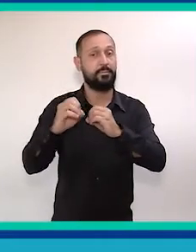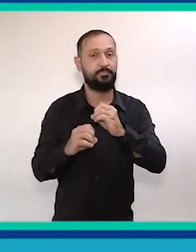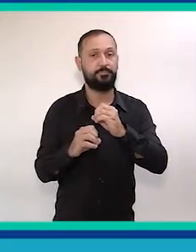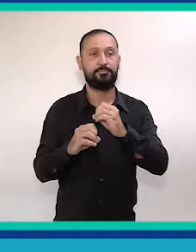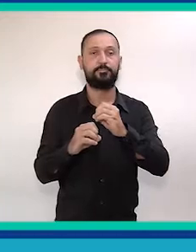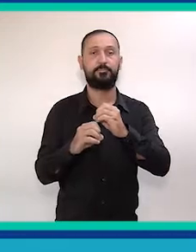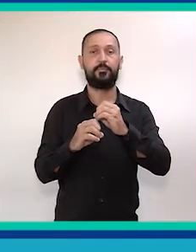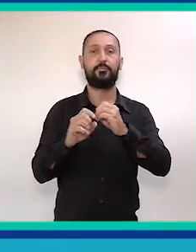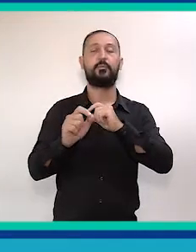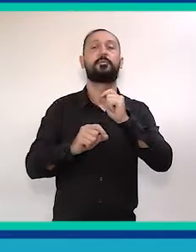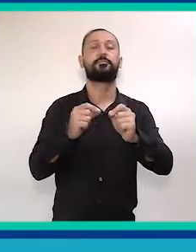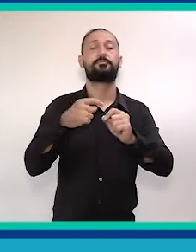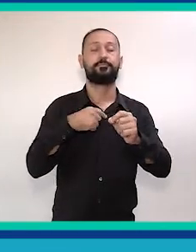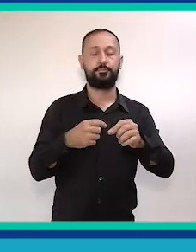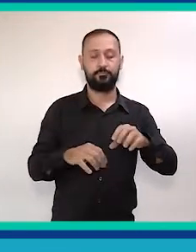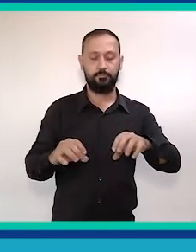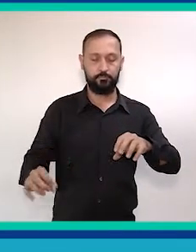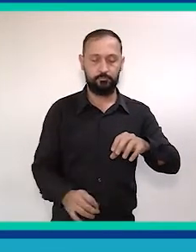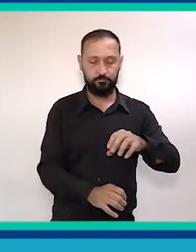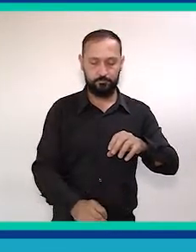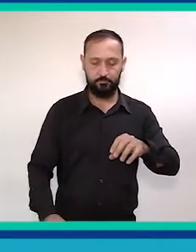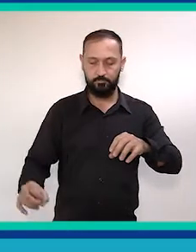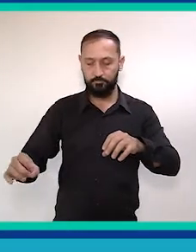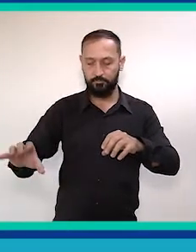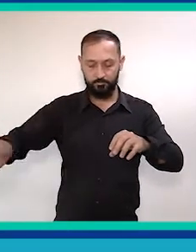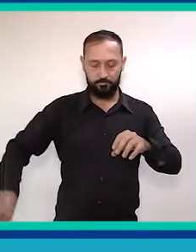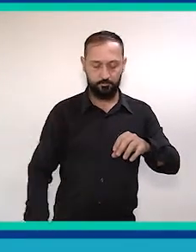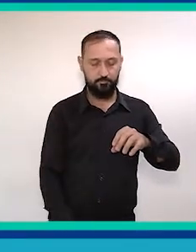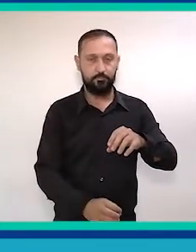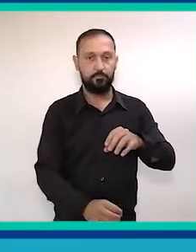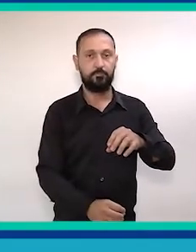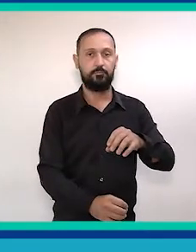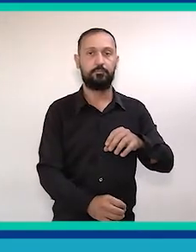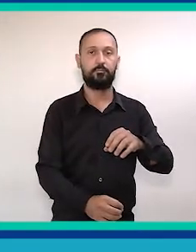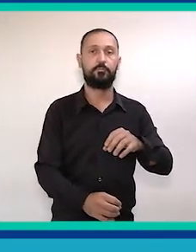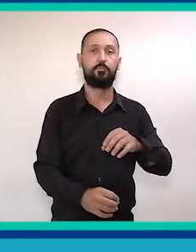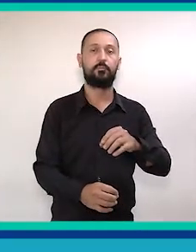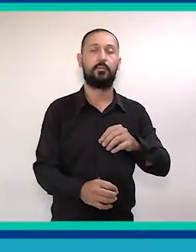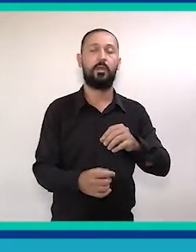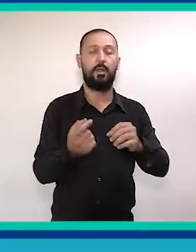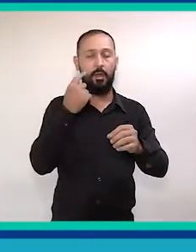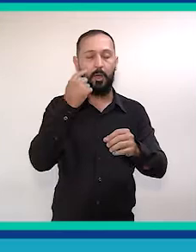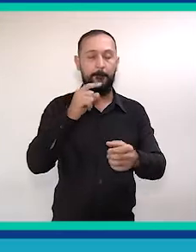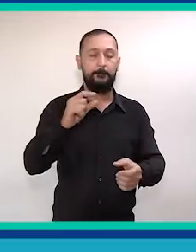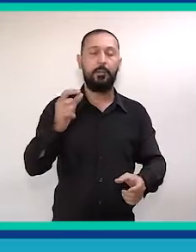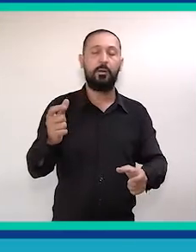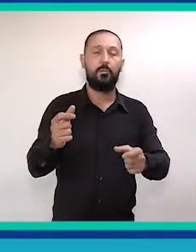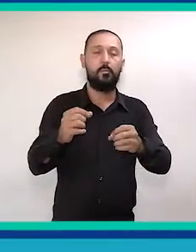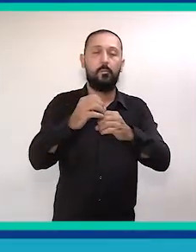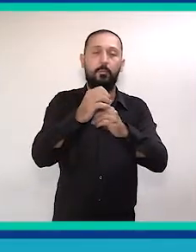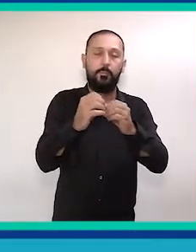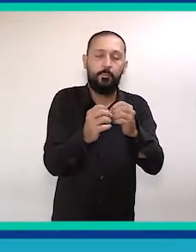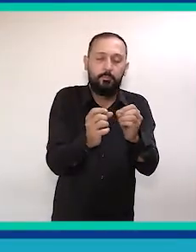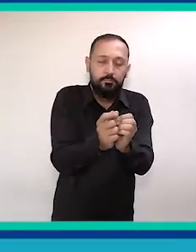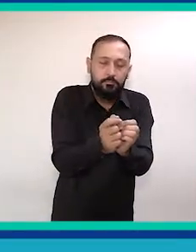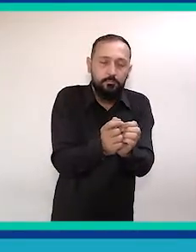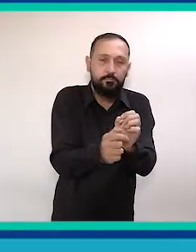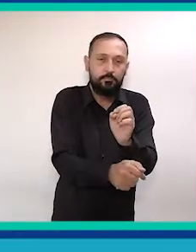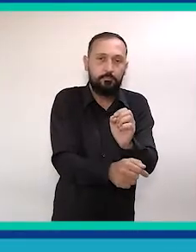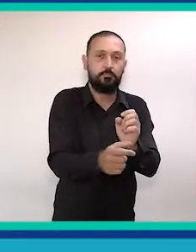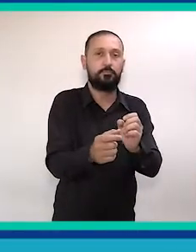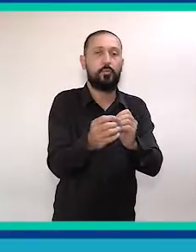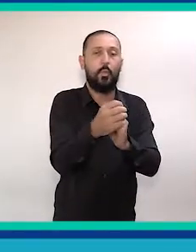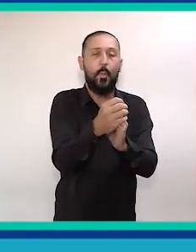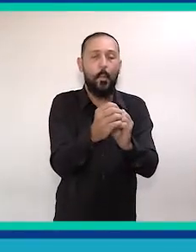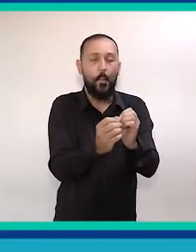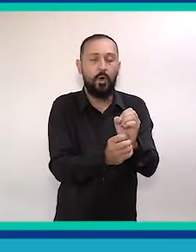as minhas moléculas grandes, e aí eu tiro o tubinho, coloco um segundo tubo e começo a coletar minhas moléculas pequenas. Então, é